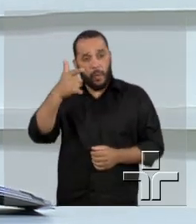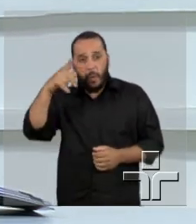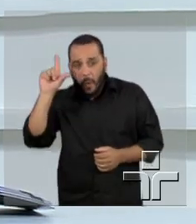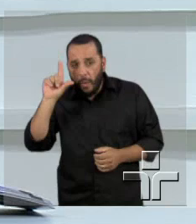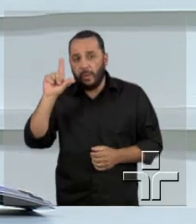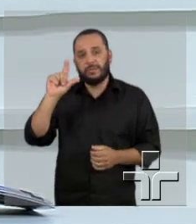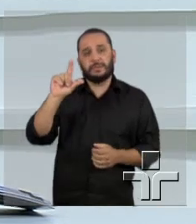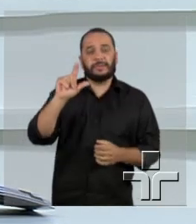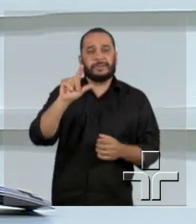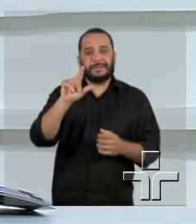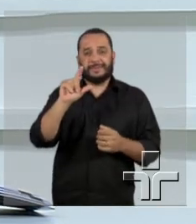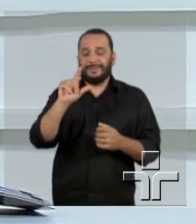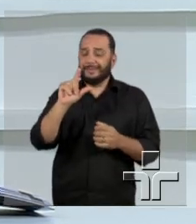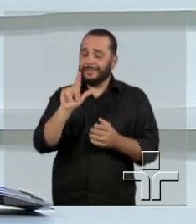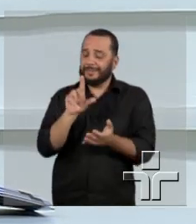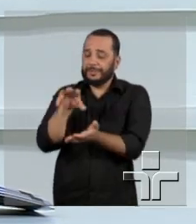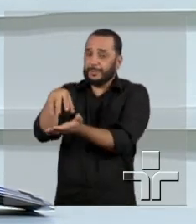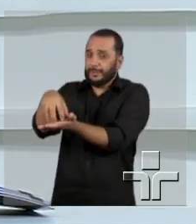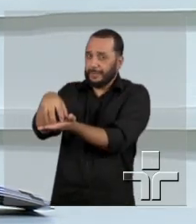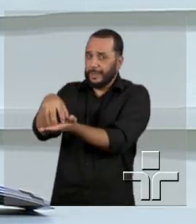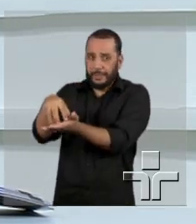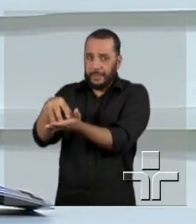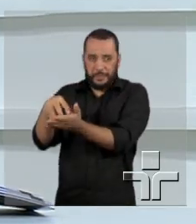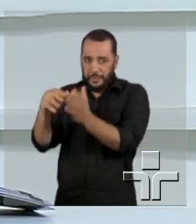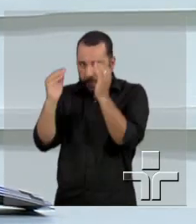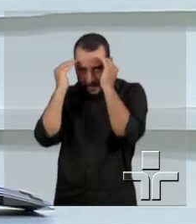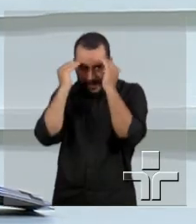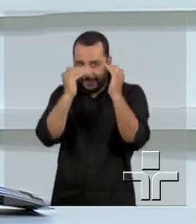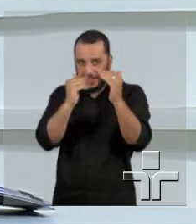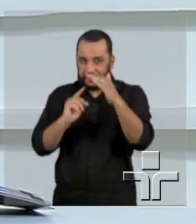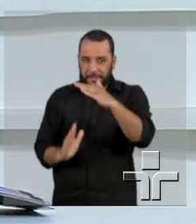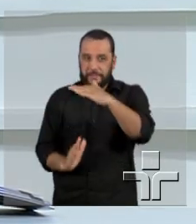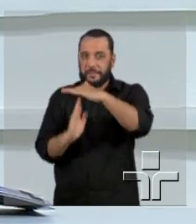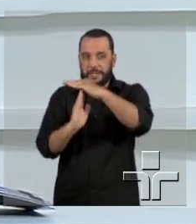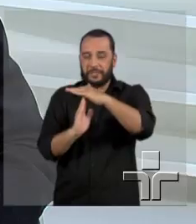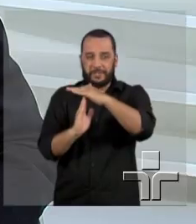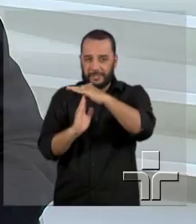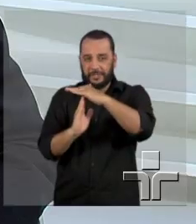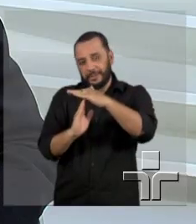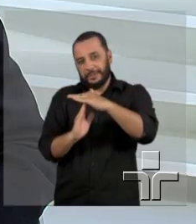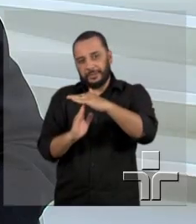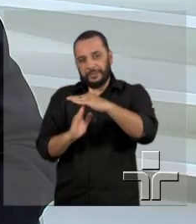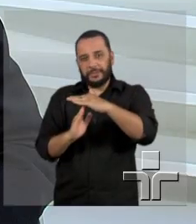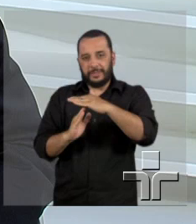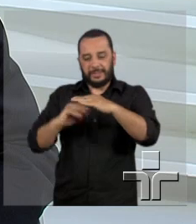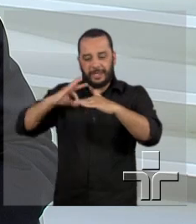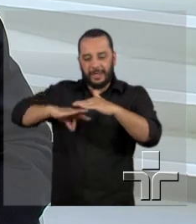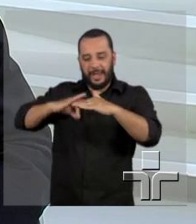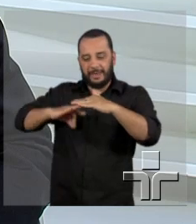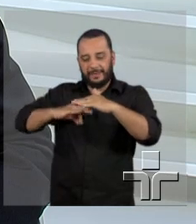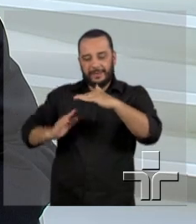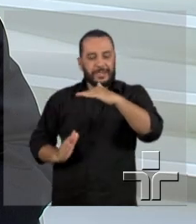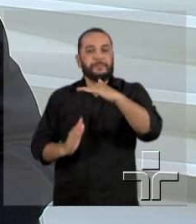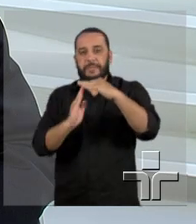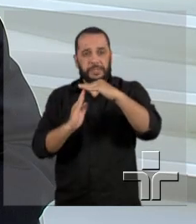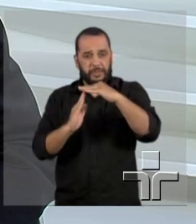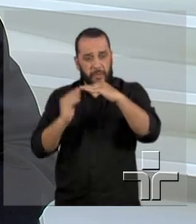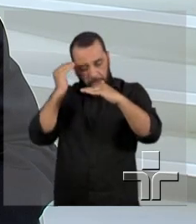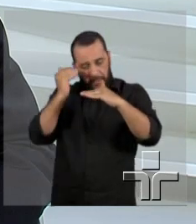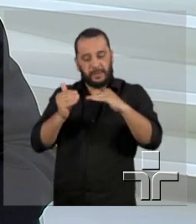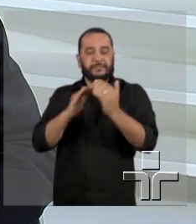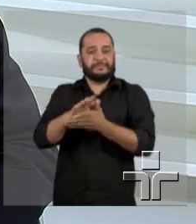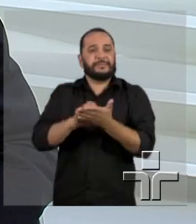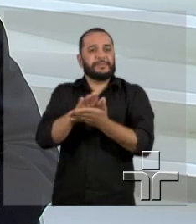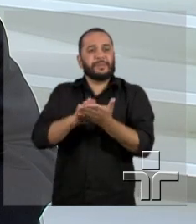instituições não obedecem o teto constitucional. Então, como é isso?